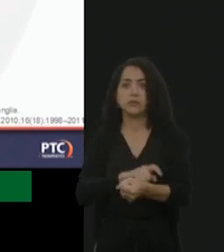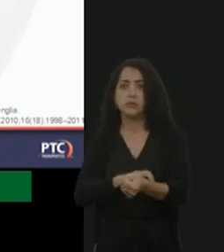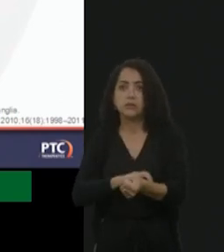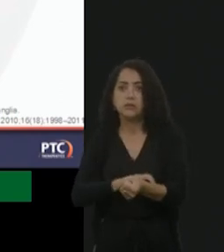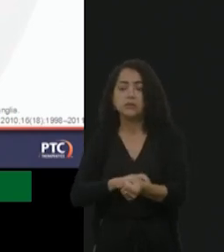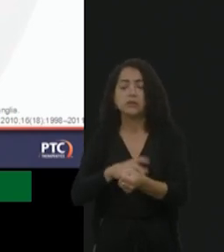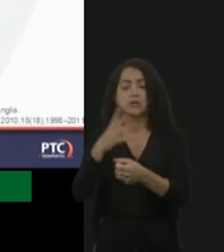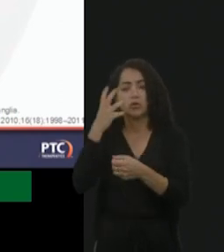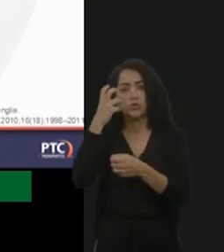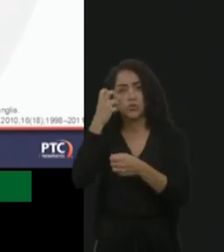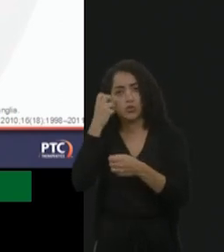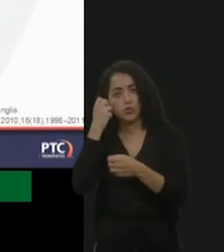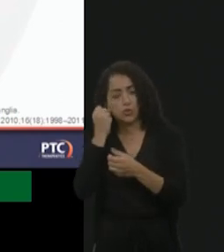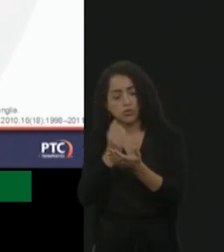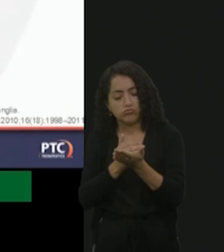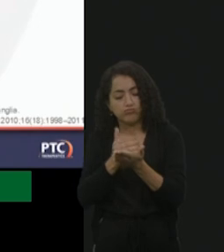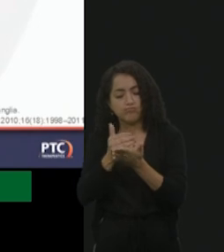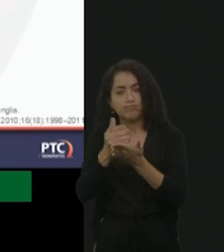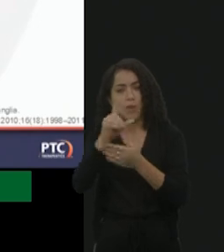né? Então, no início,